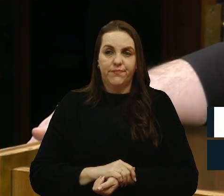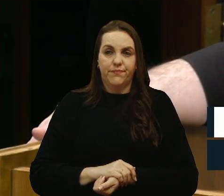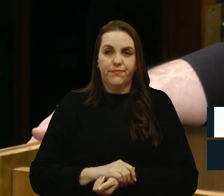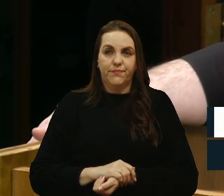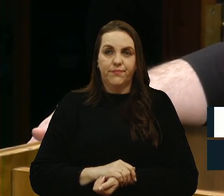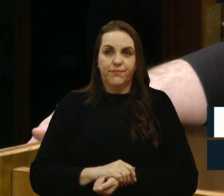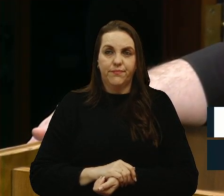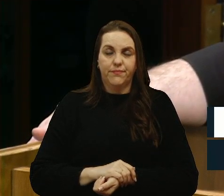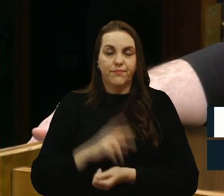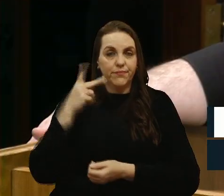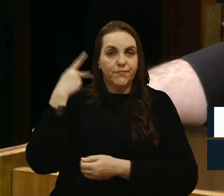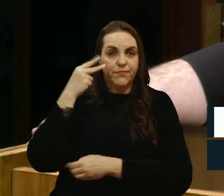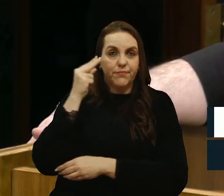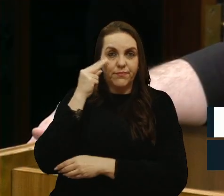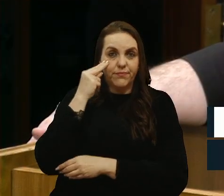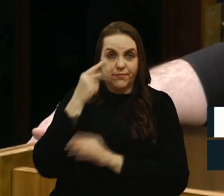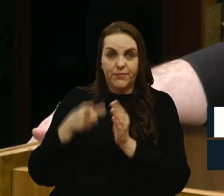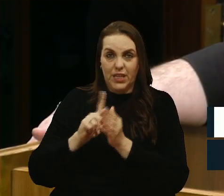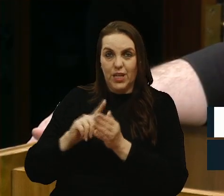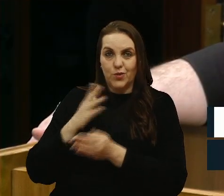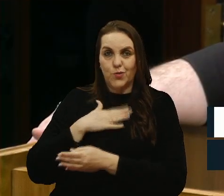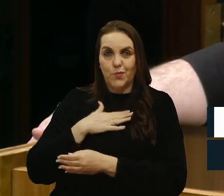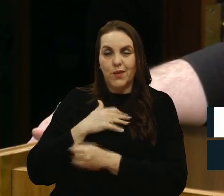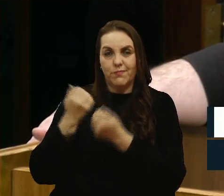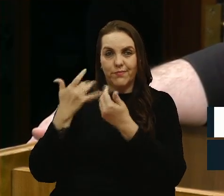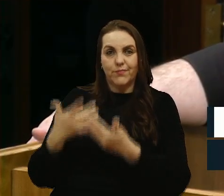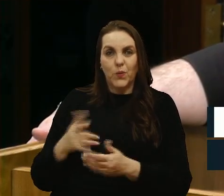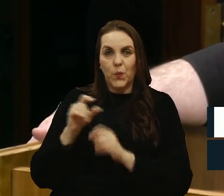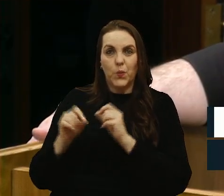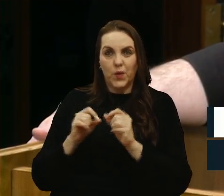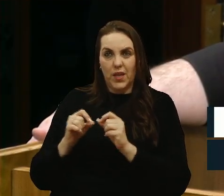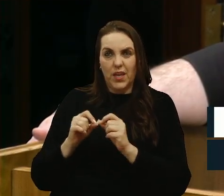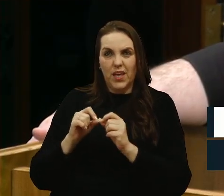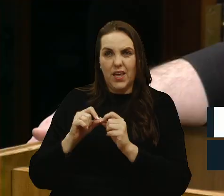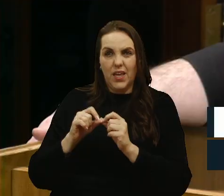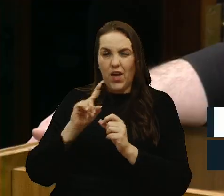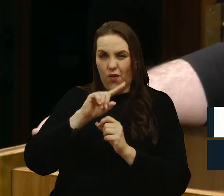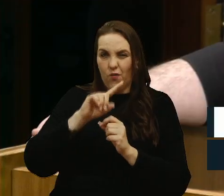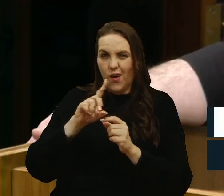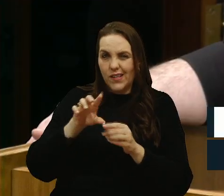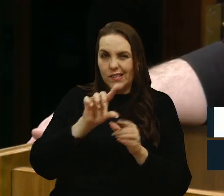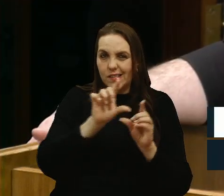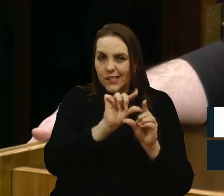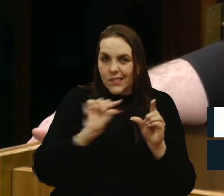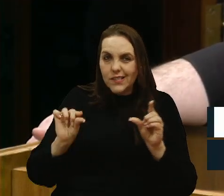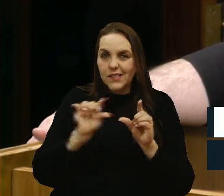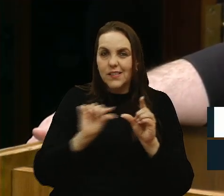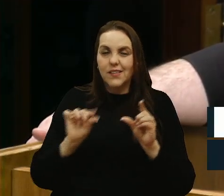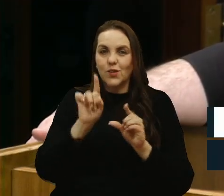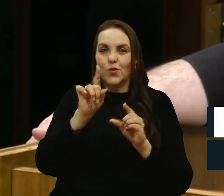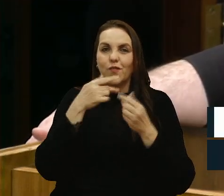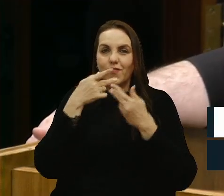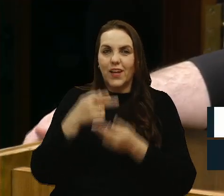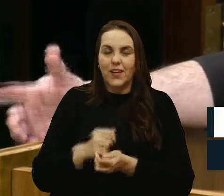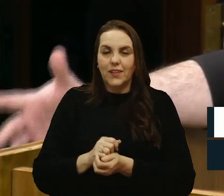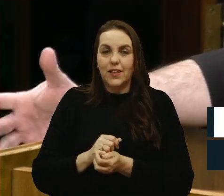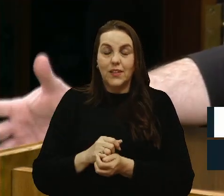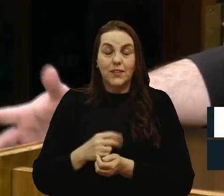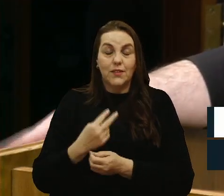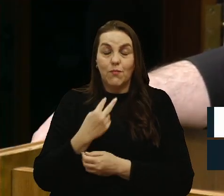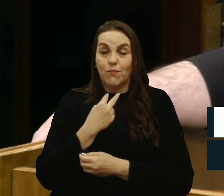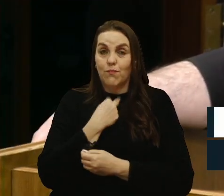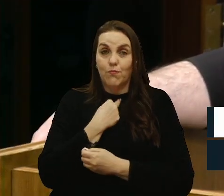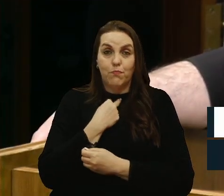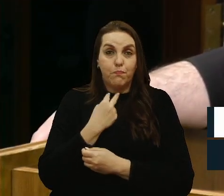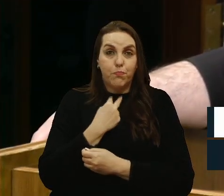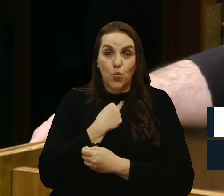O vereador Fontinel, que me antecedeu, disse aqui, pegar uma partezinha sua ali, não é possível, né? O termo não